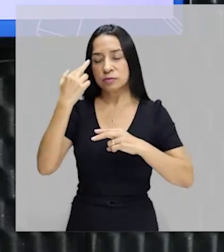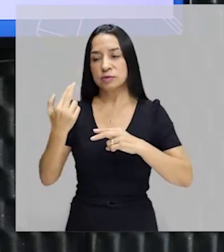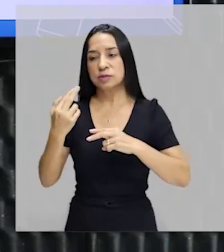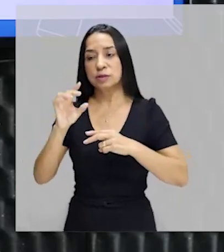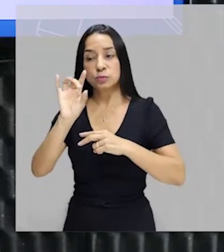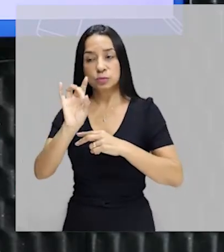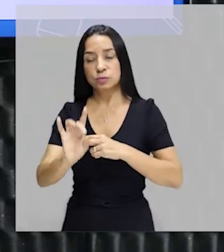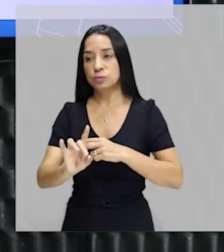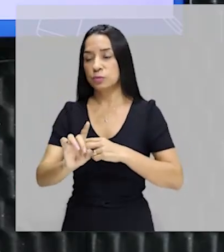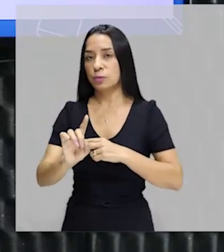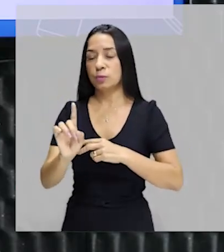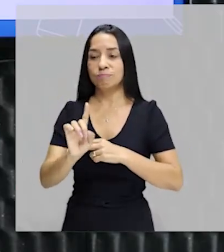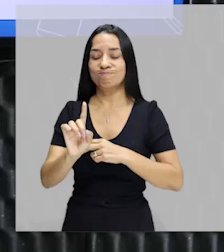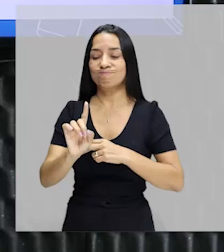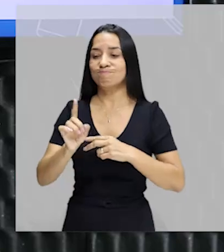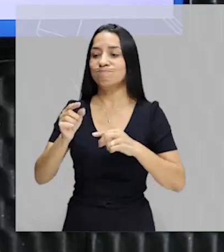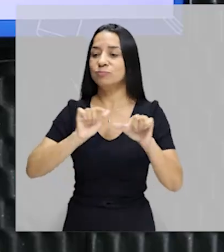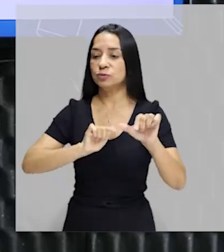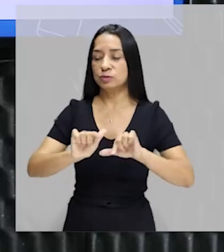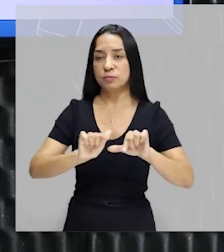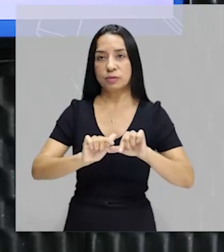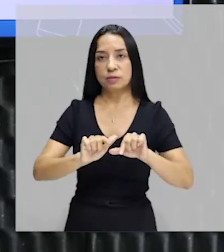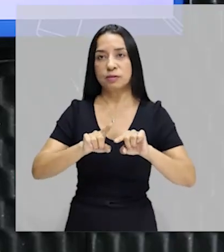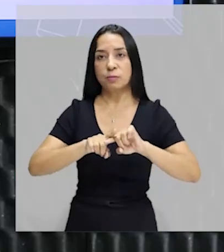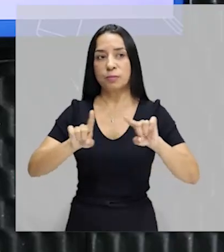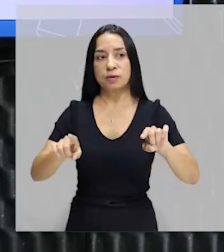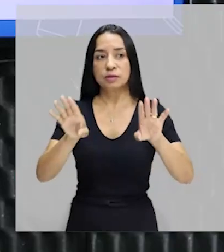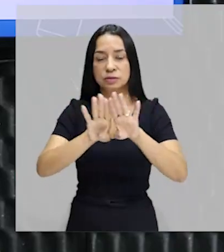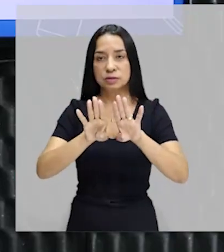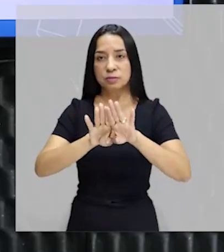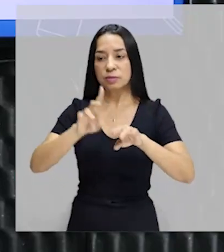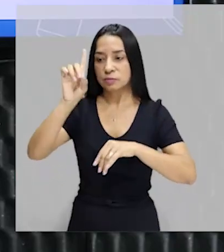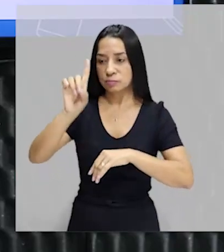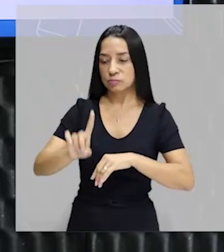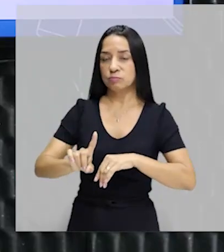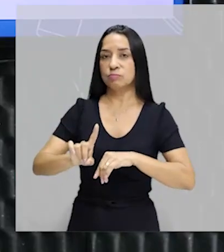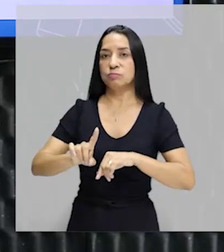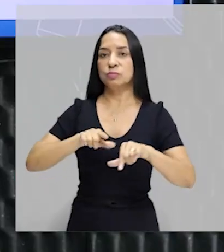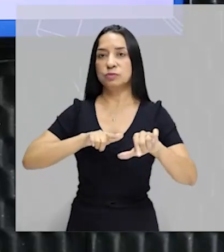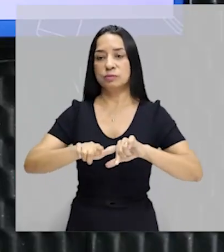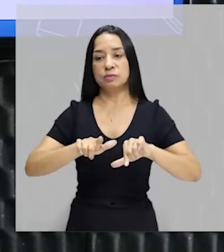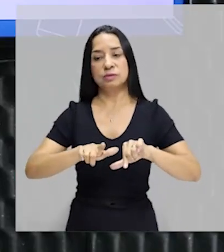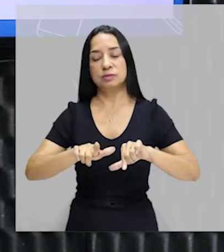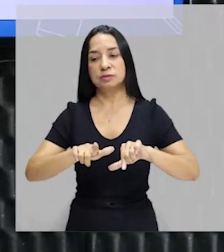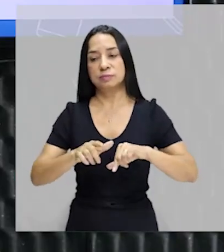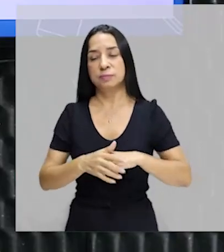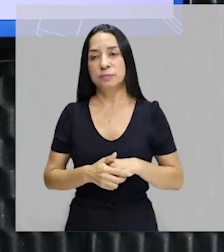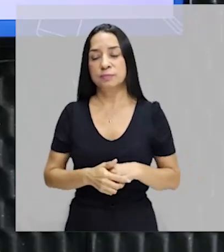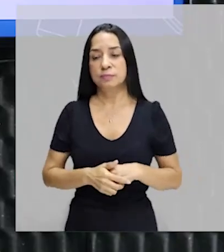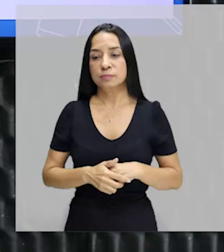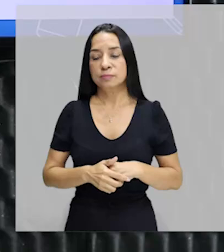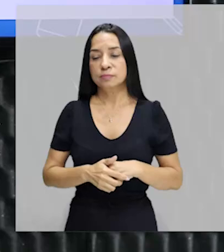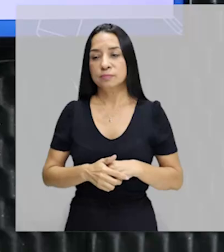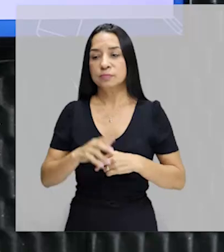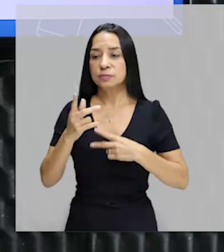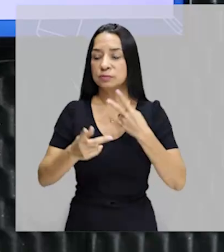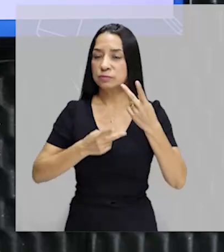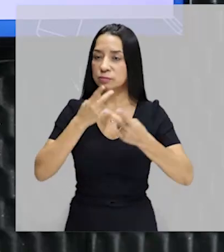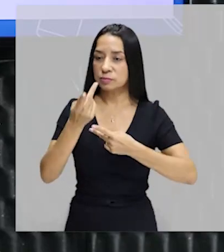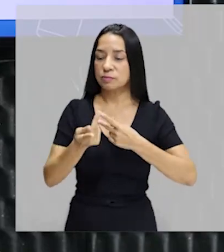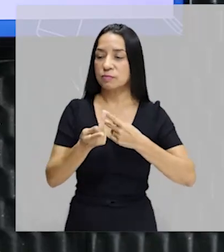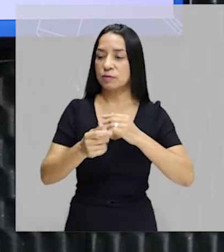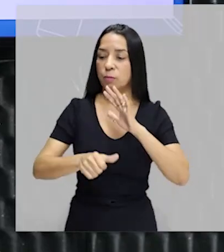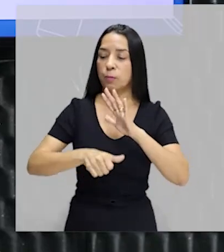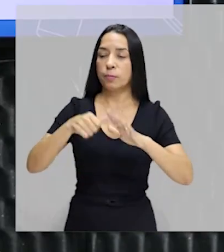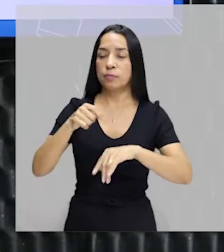do trabalho, mas a historicidade também dos direitos trabalhistas. Quando se fala no primeiro